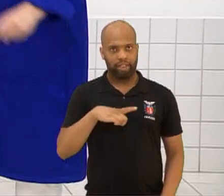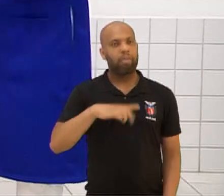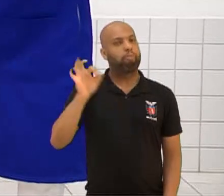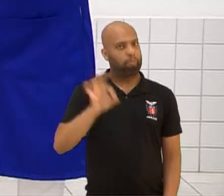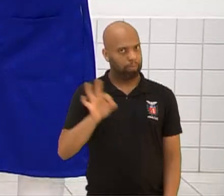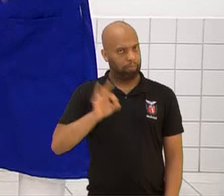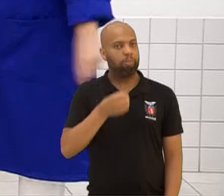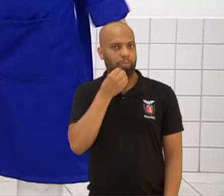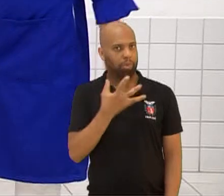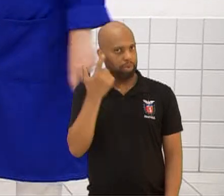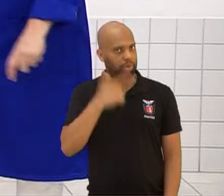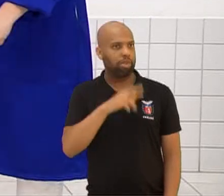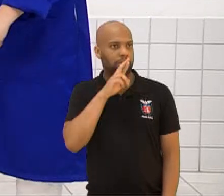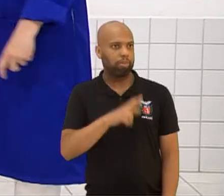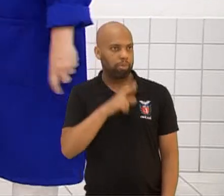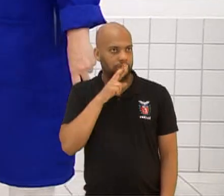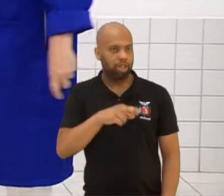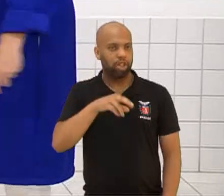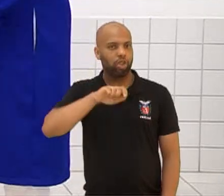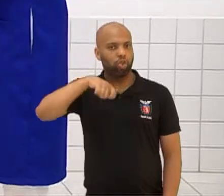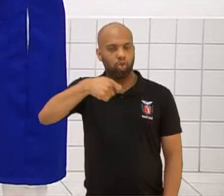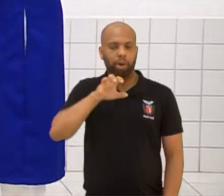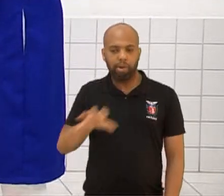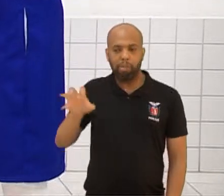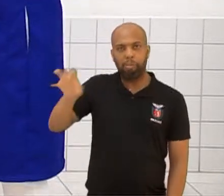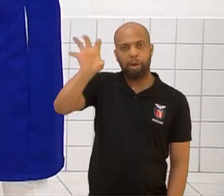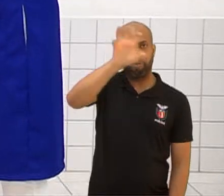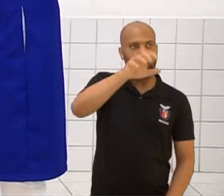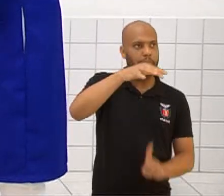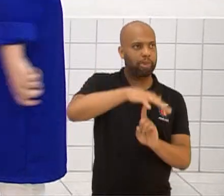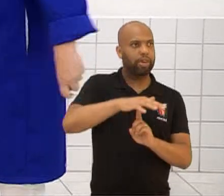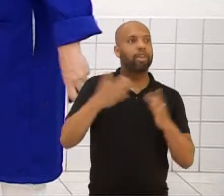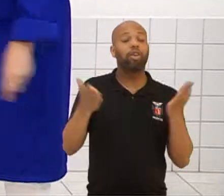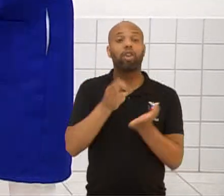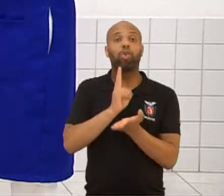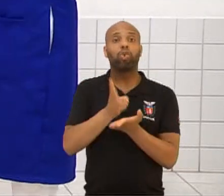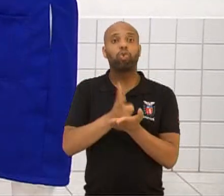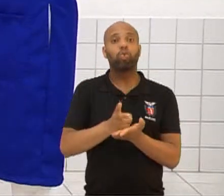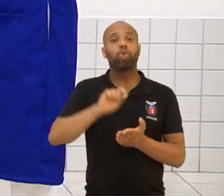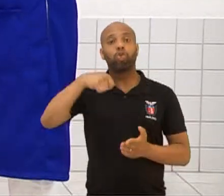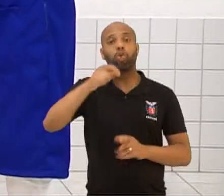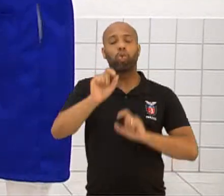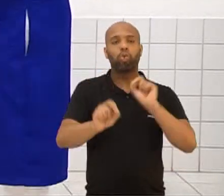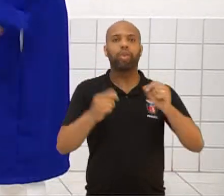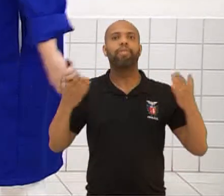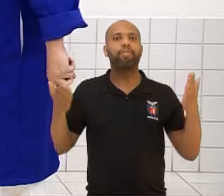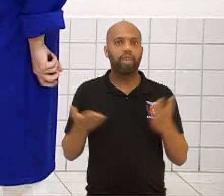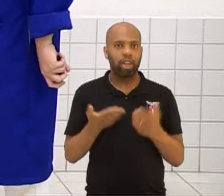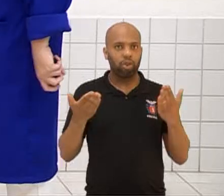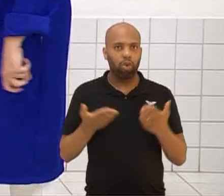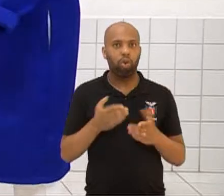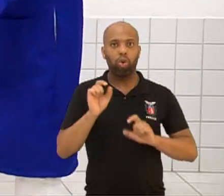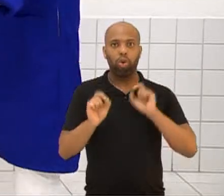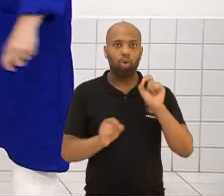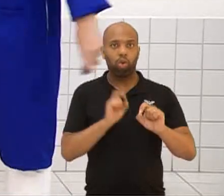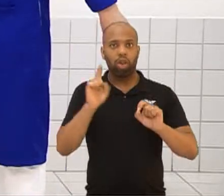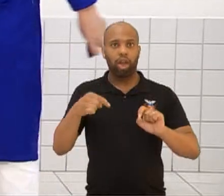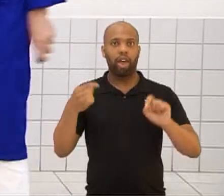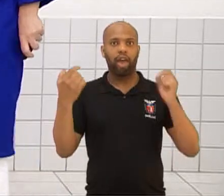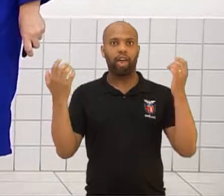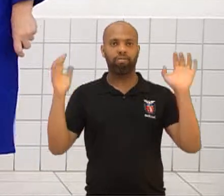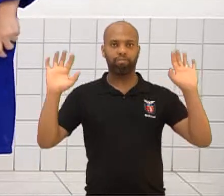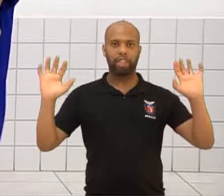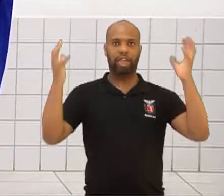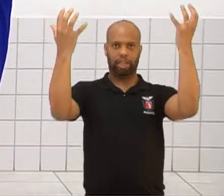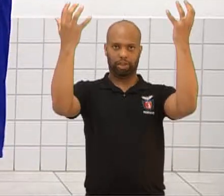espertos aí no que diz respeito à distribuição territorial paranaense. Na continuação, professor, nós vamos falar sobre clima. Quer começar? Olha, importante verificar essa questão do